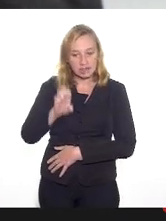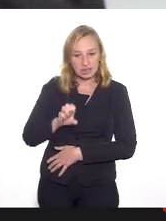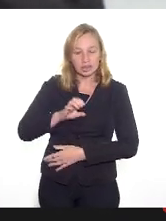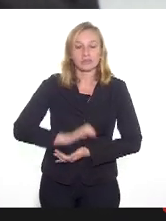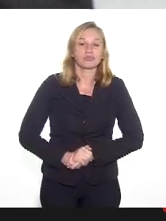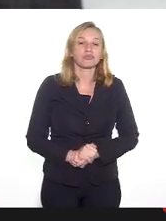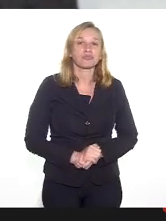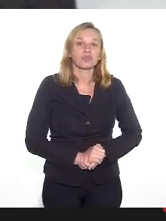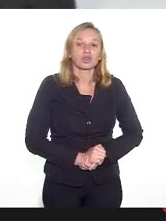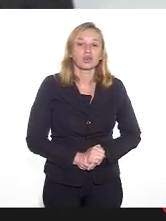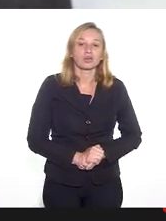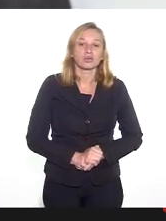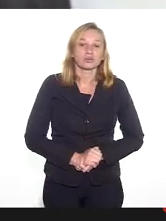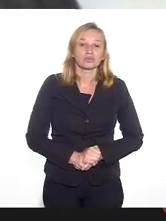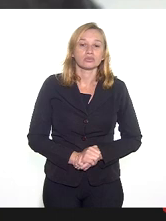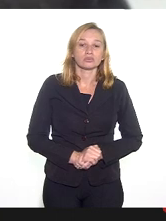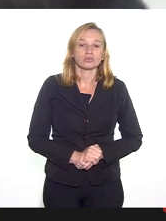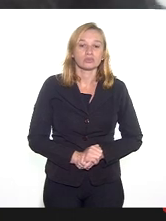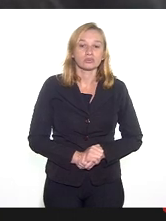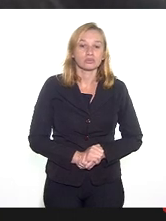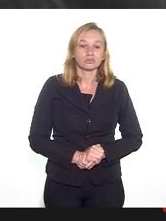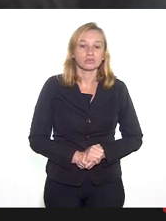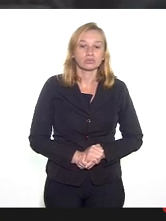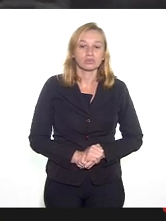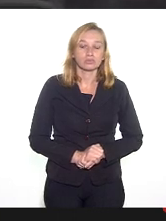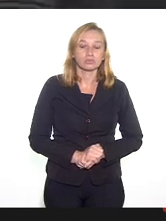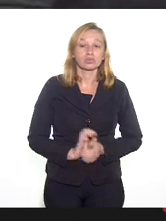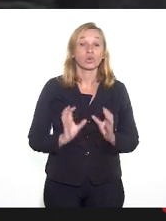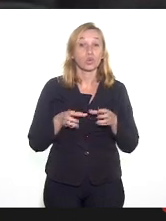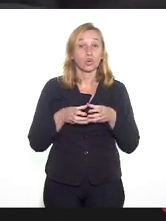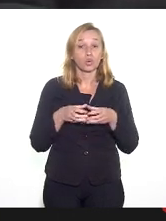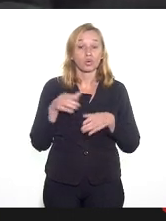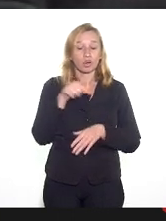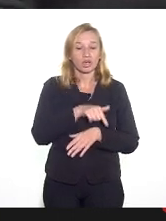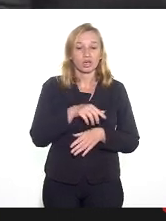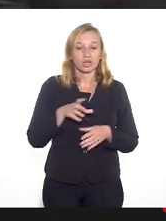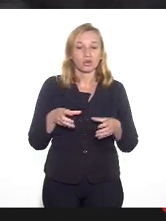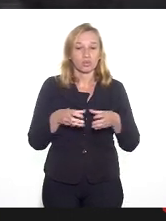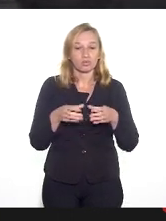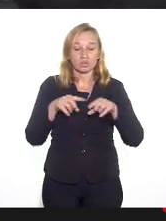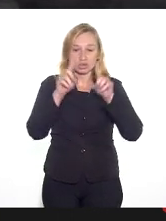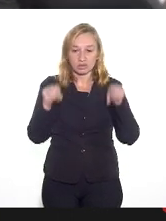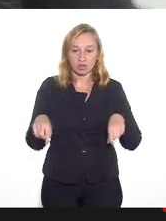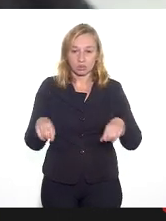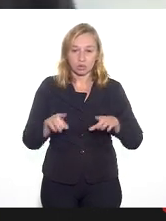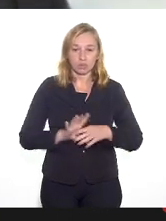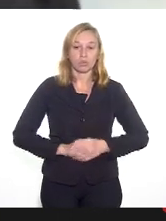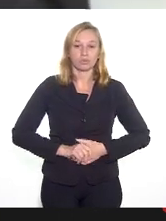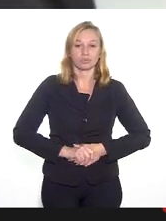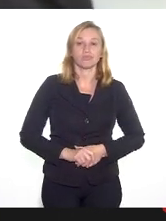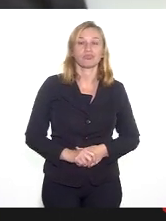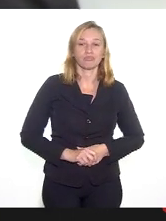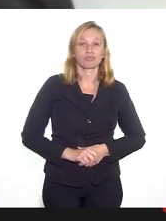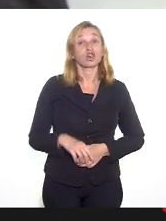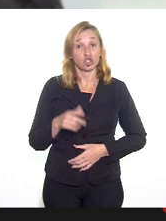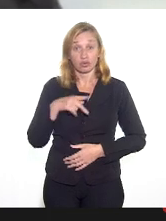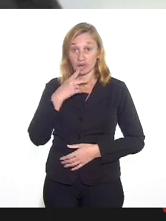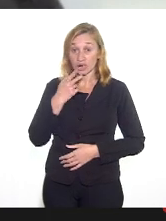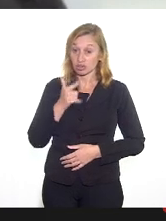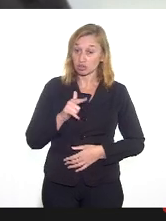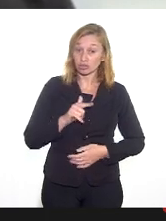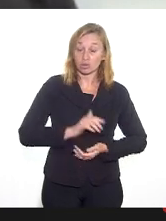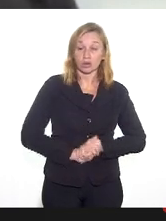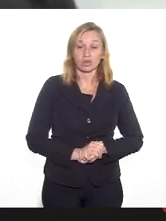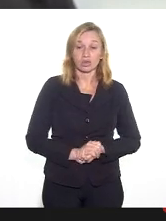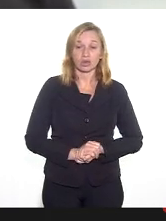Mota. Eu estou com um grupo aqui da Comissão de Servidores aberto, embora, mais uma vez dizendo,